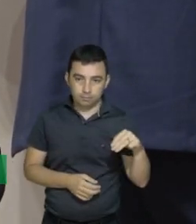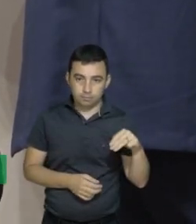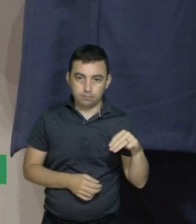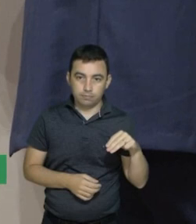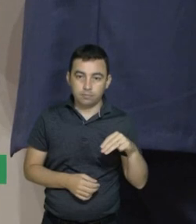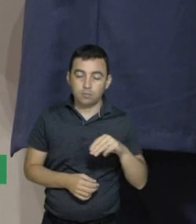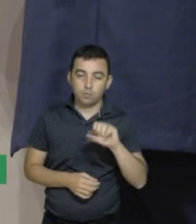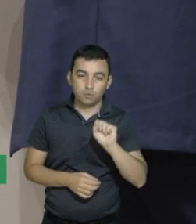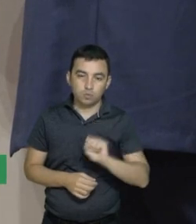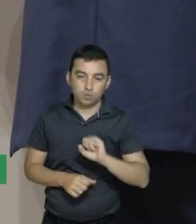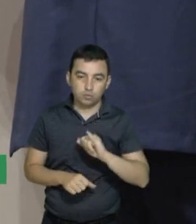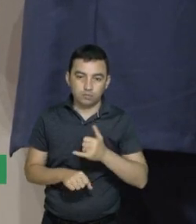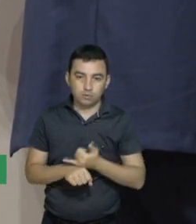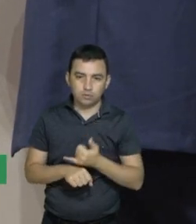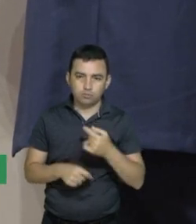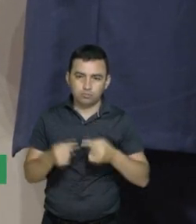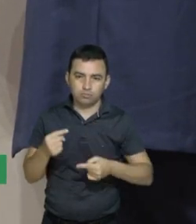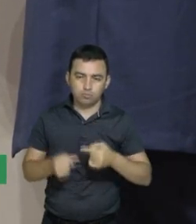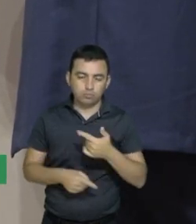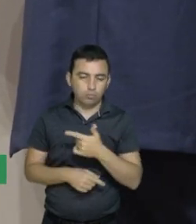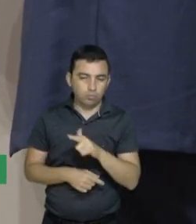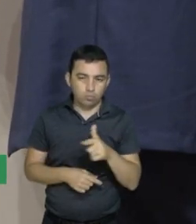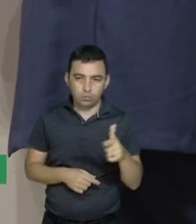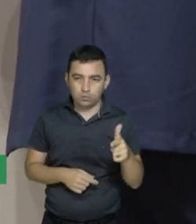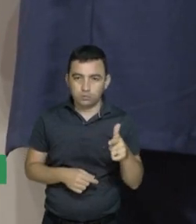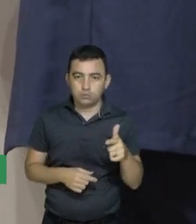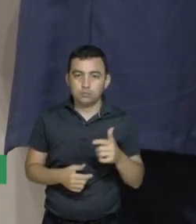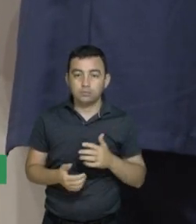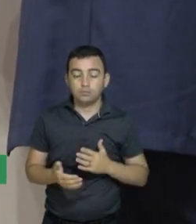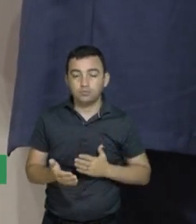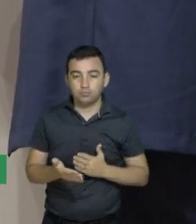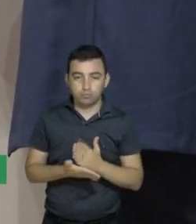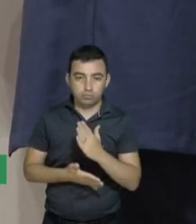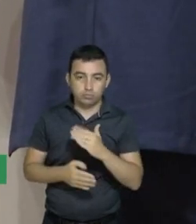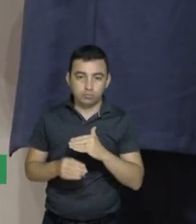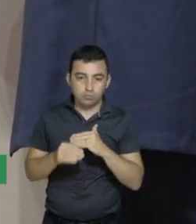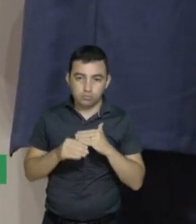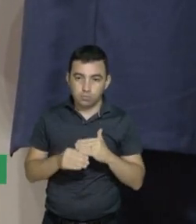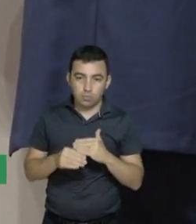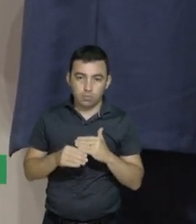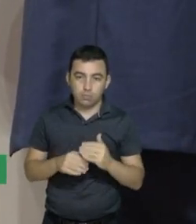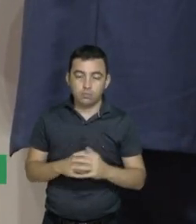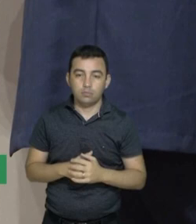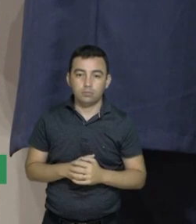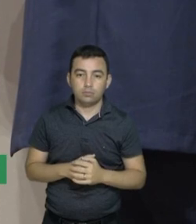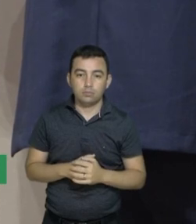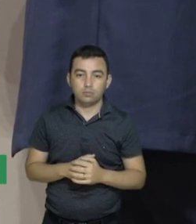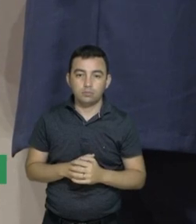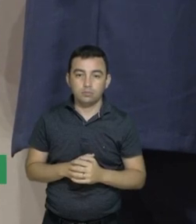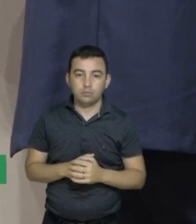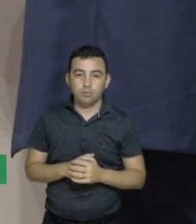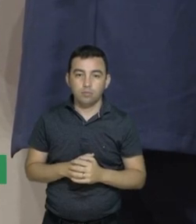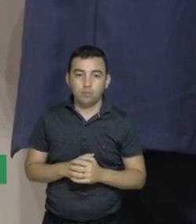em votação deputados que aprovam permanece como se encontra aprovado por unanimidade